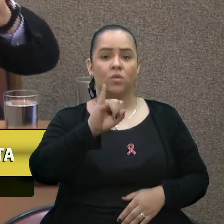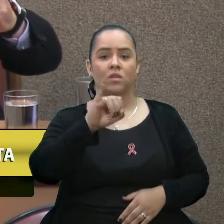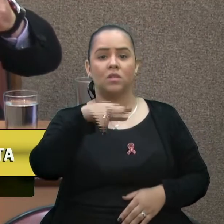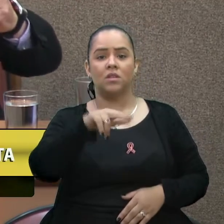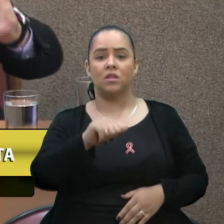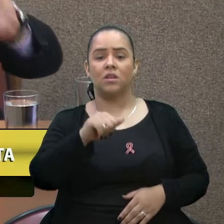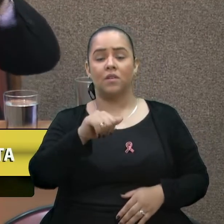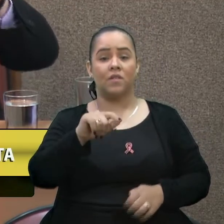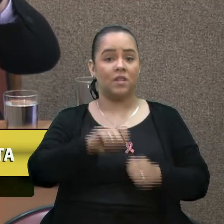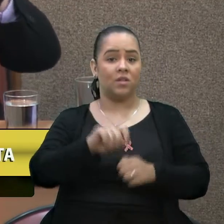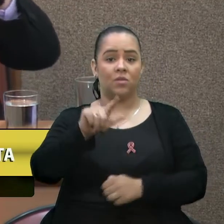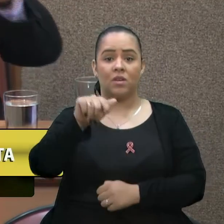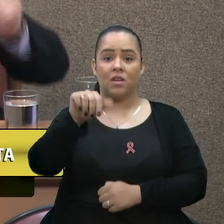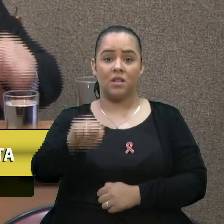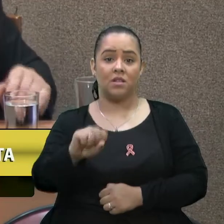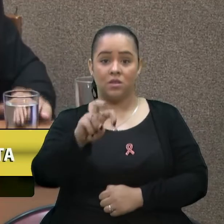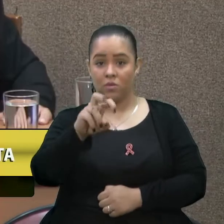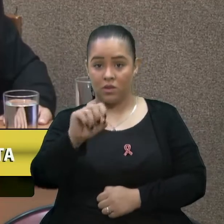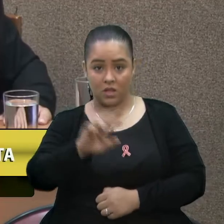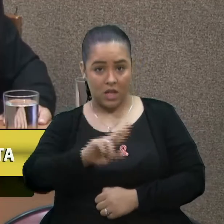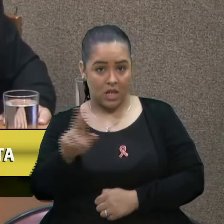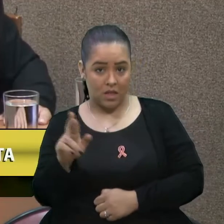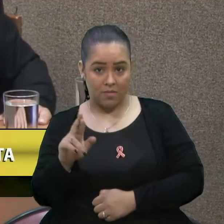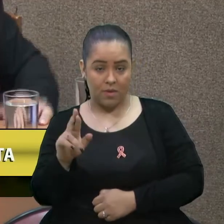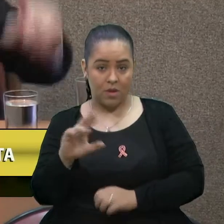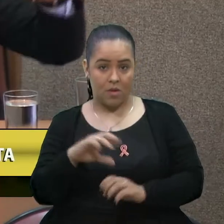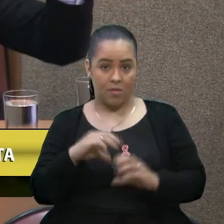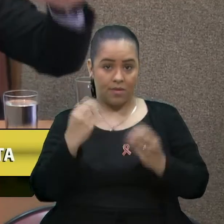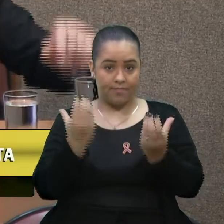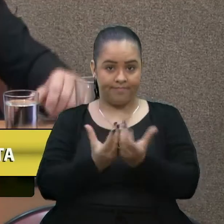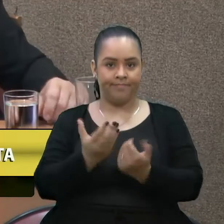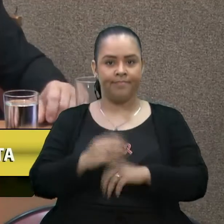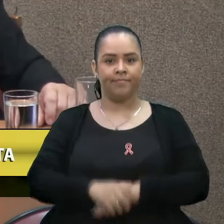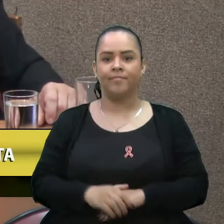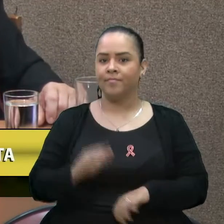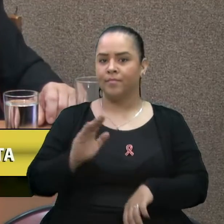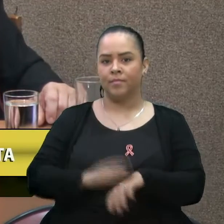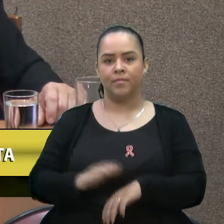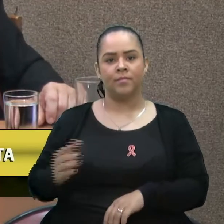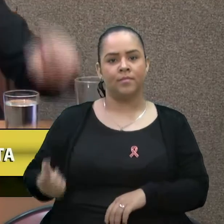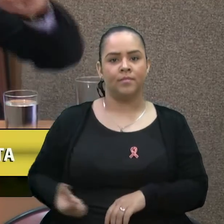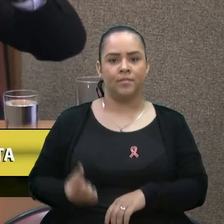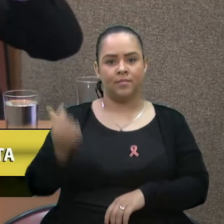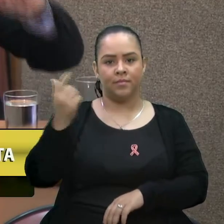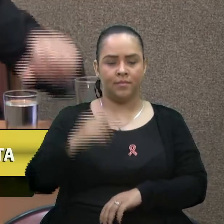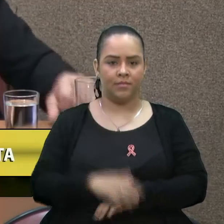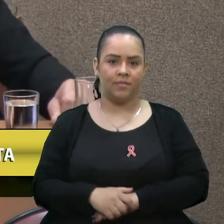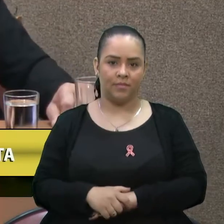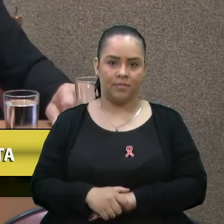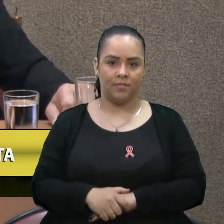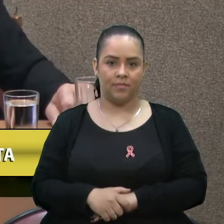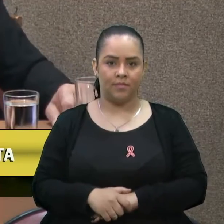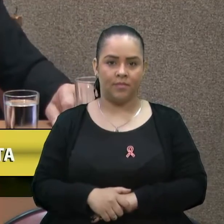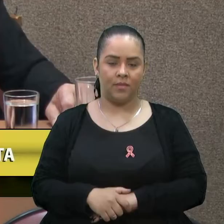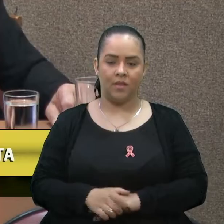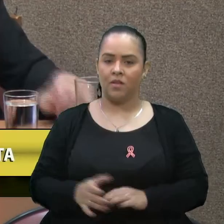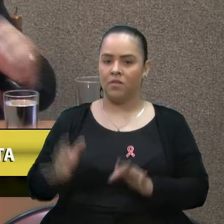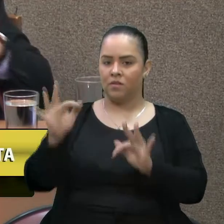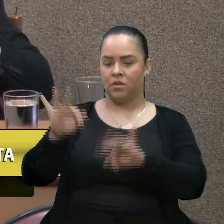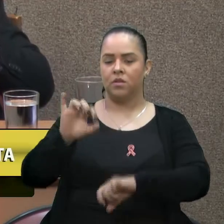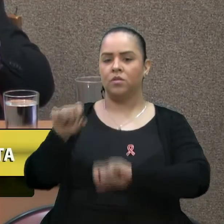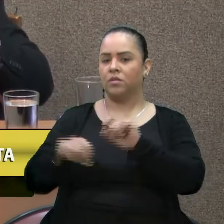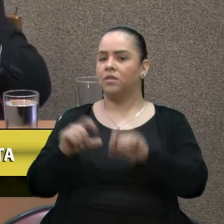de gás a R$50 para a comunidade e ganhando muito dinheiro e saindo da situação que ela se encontra